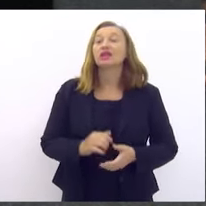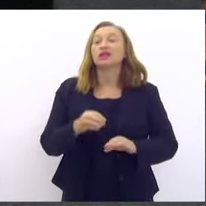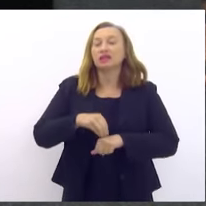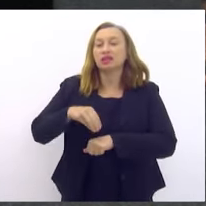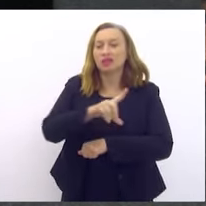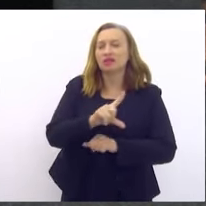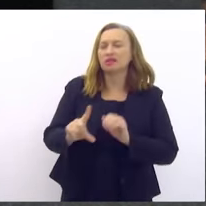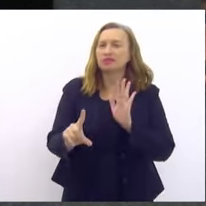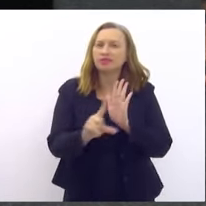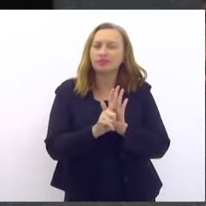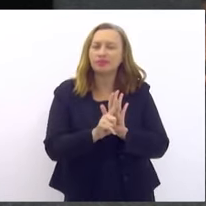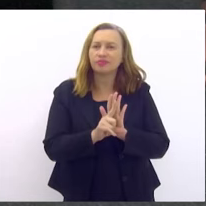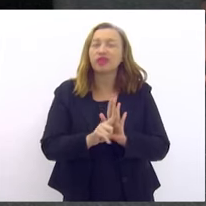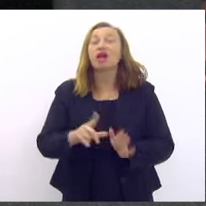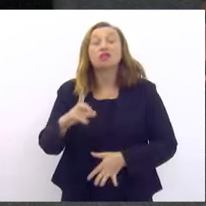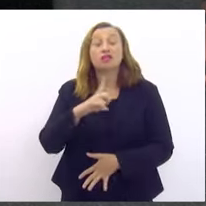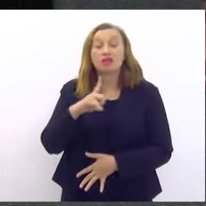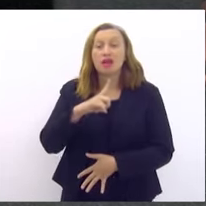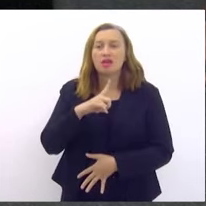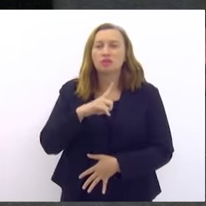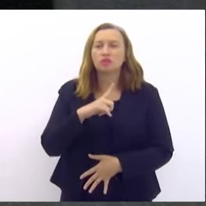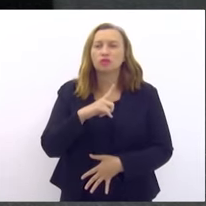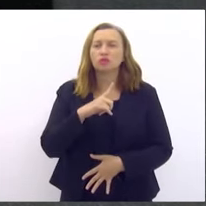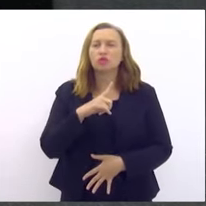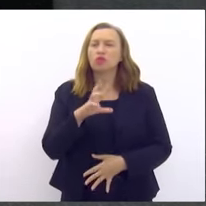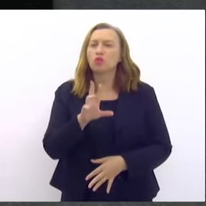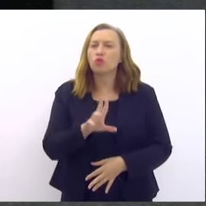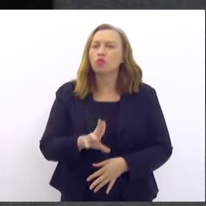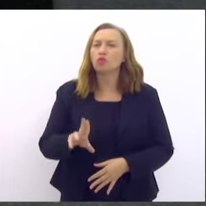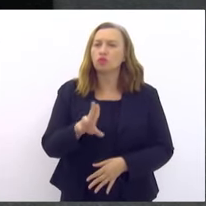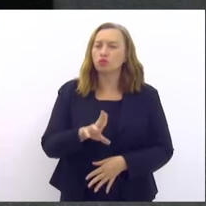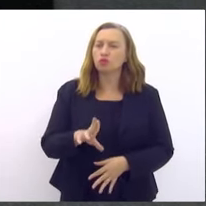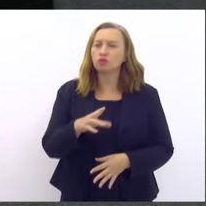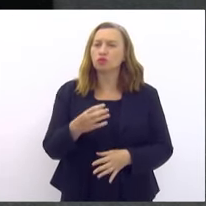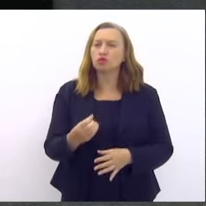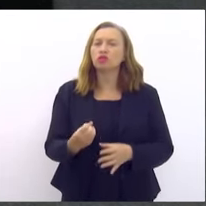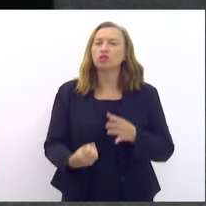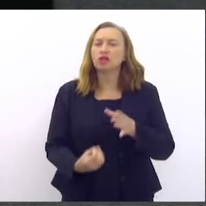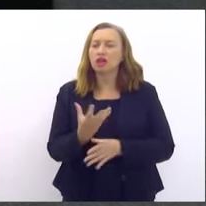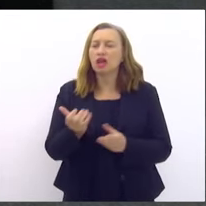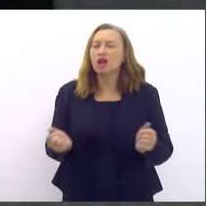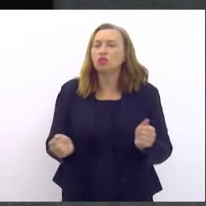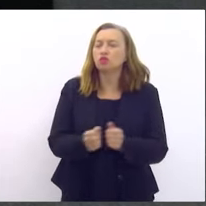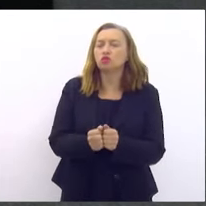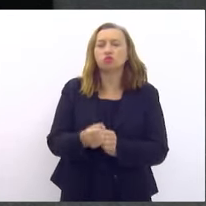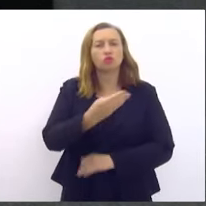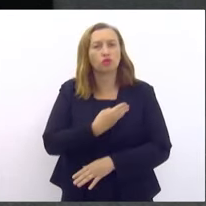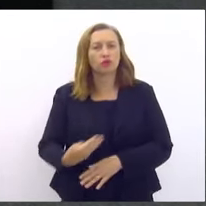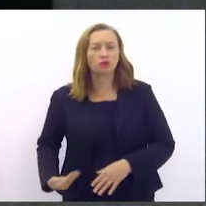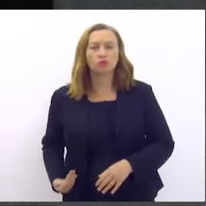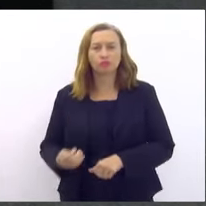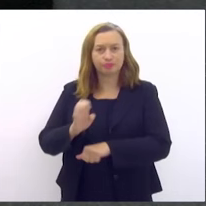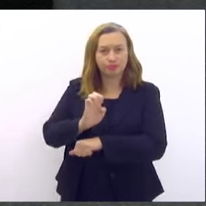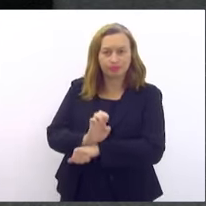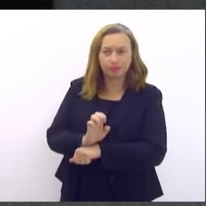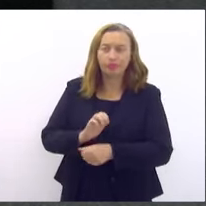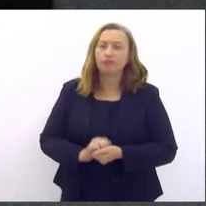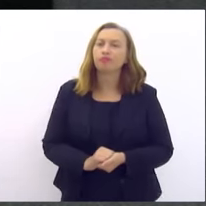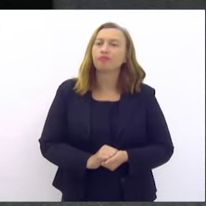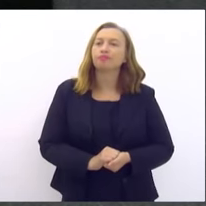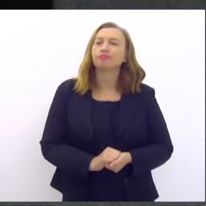Legislativa e nós temos como um instrumento então de construção junto com o governador do Estado a